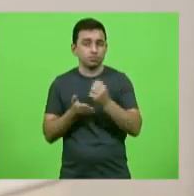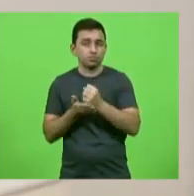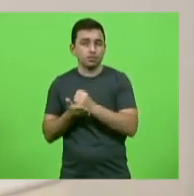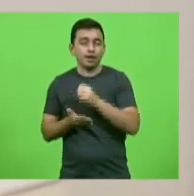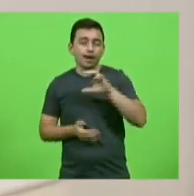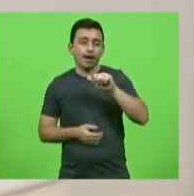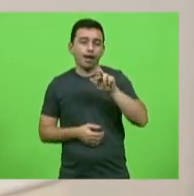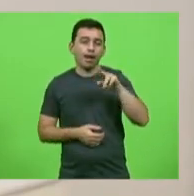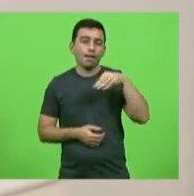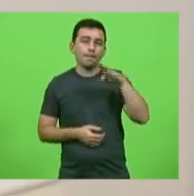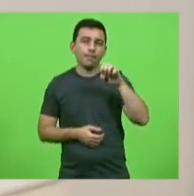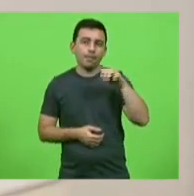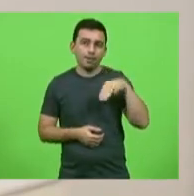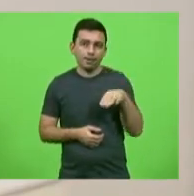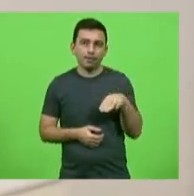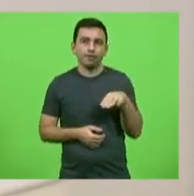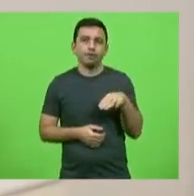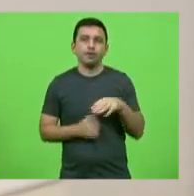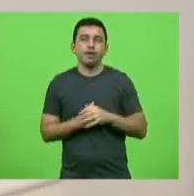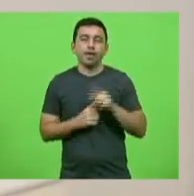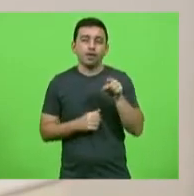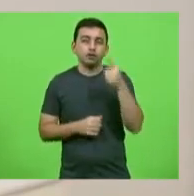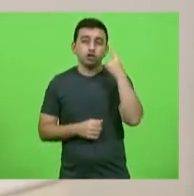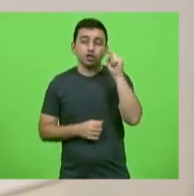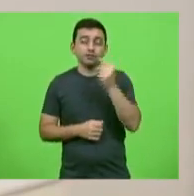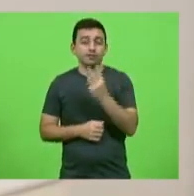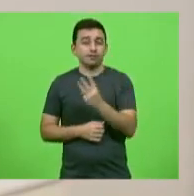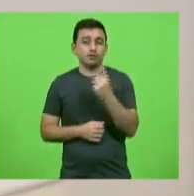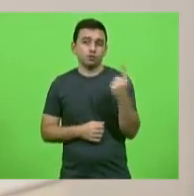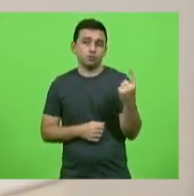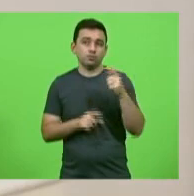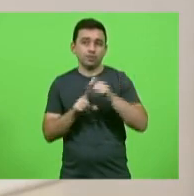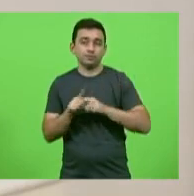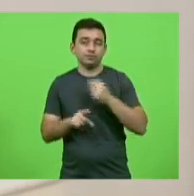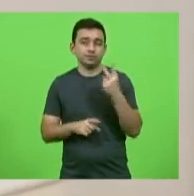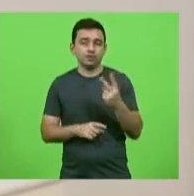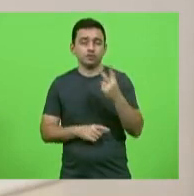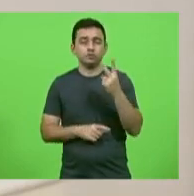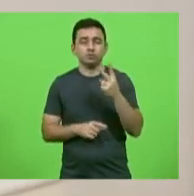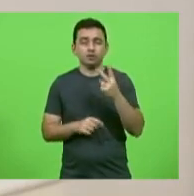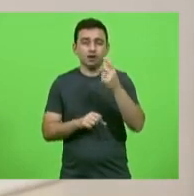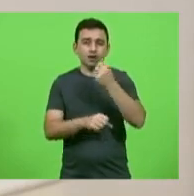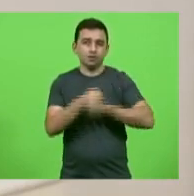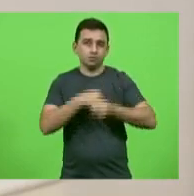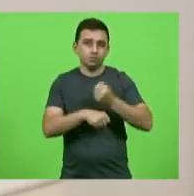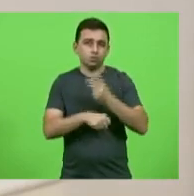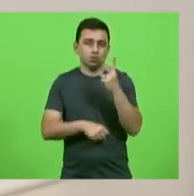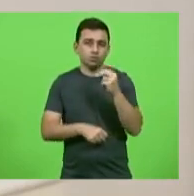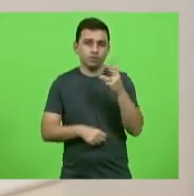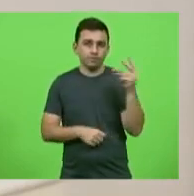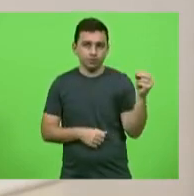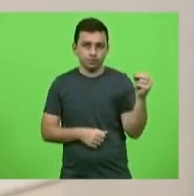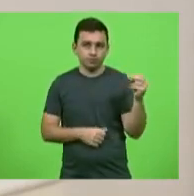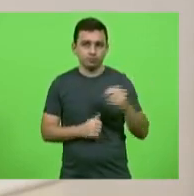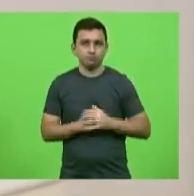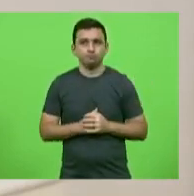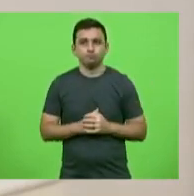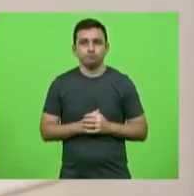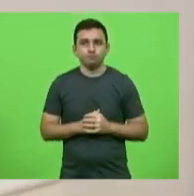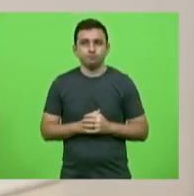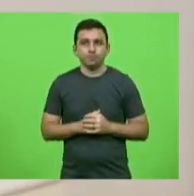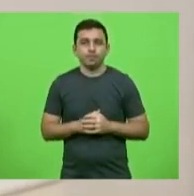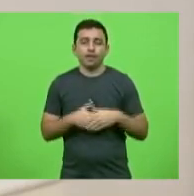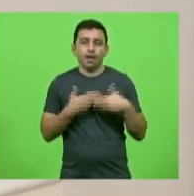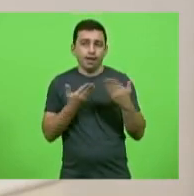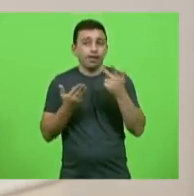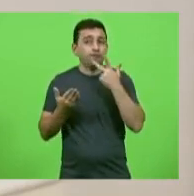Sabrina Baestorff Duarte, em 31/3/2020, oportunidade em que ela lançou Abre aspas,